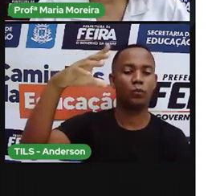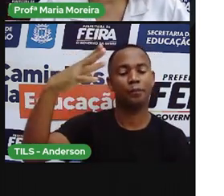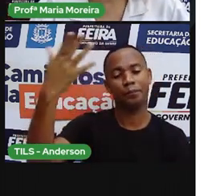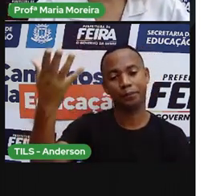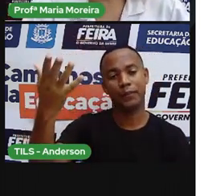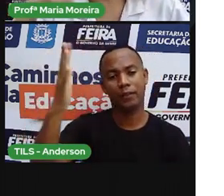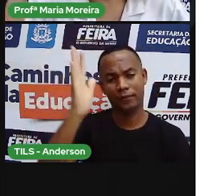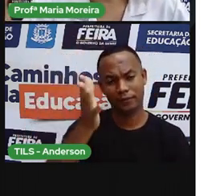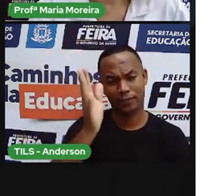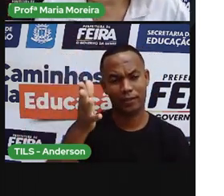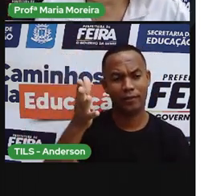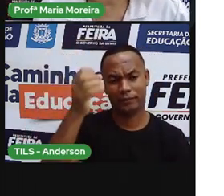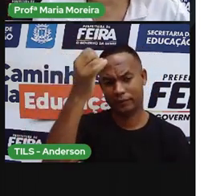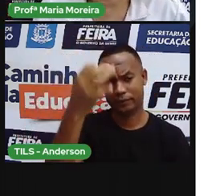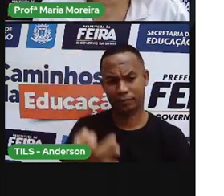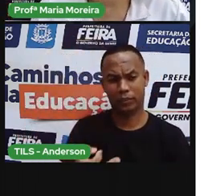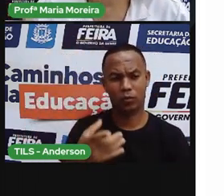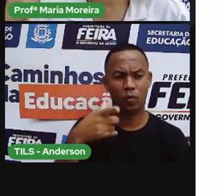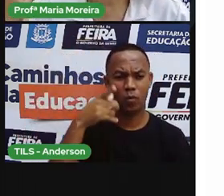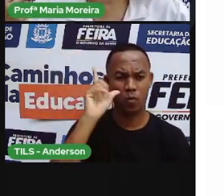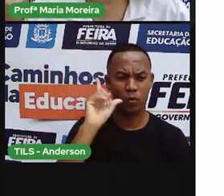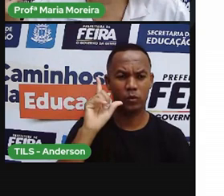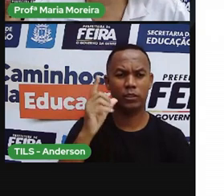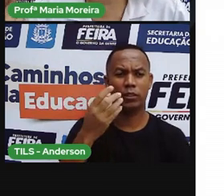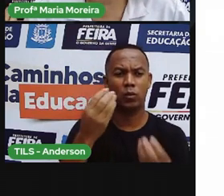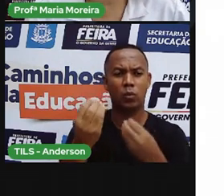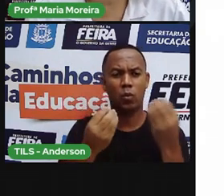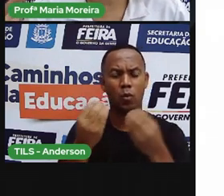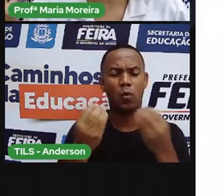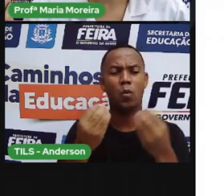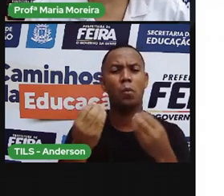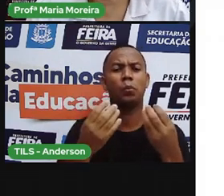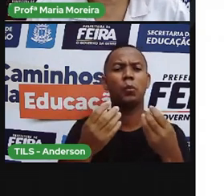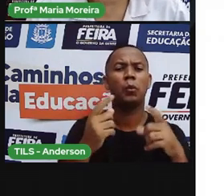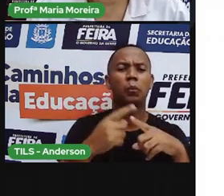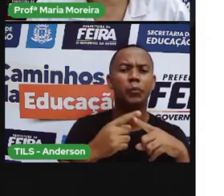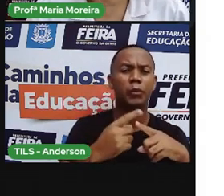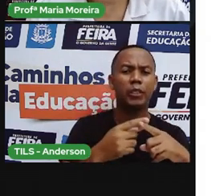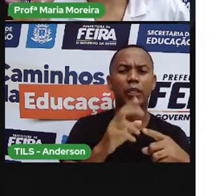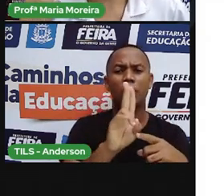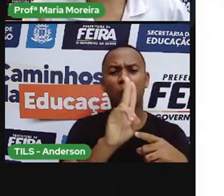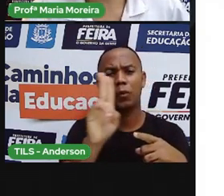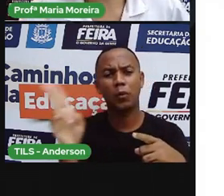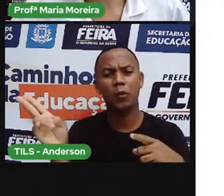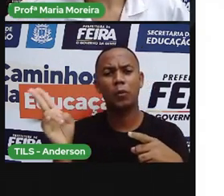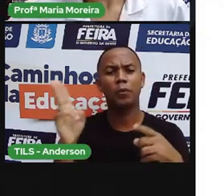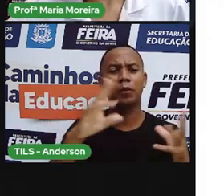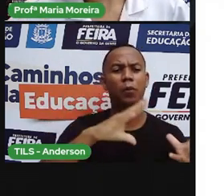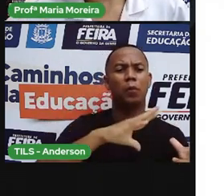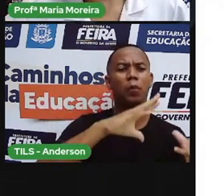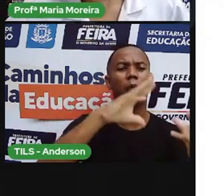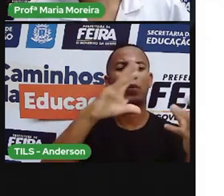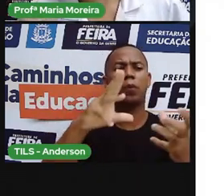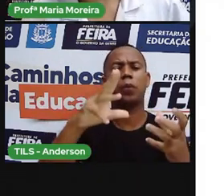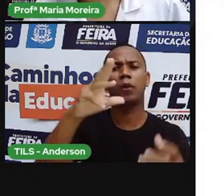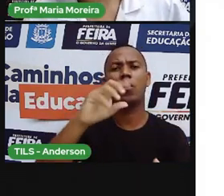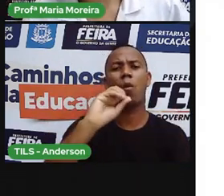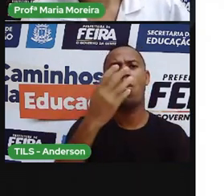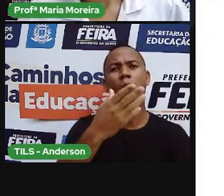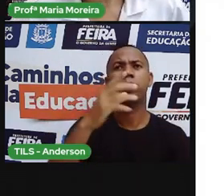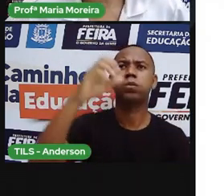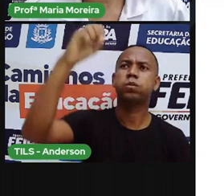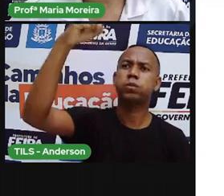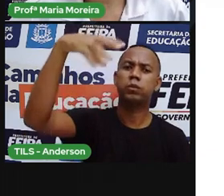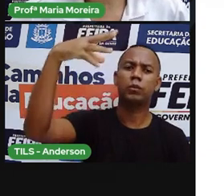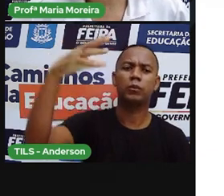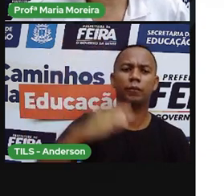ontem. Não foi isso que a gente estava falando sobre o sistema solar e por que que o nome era sistema solar? Pronto. Somente nela